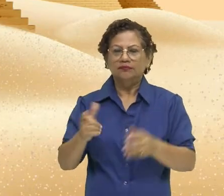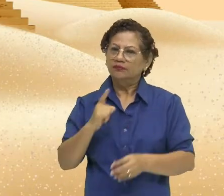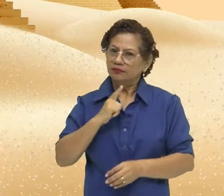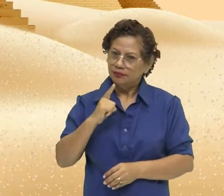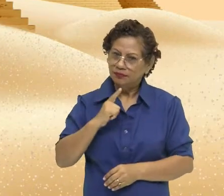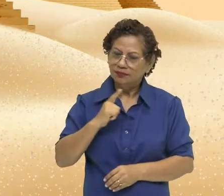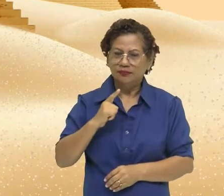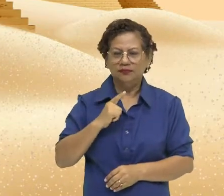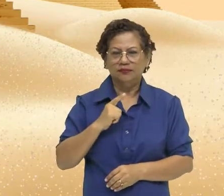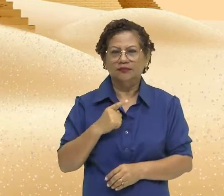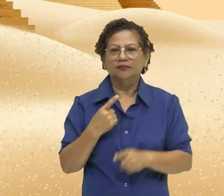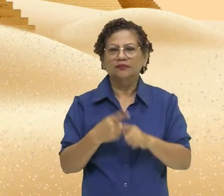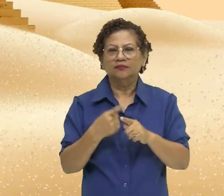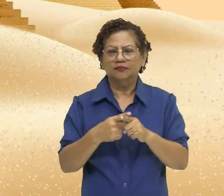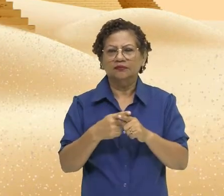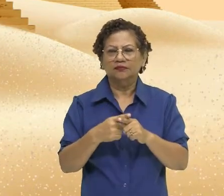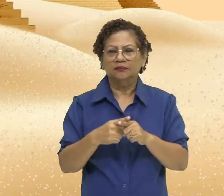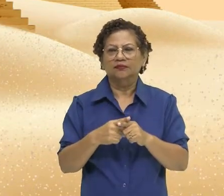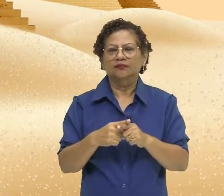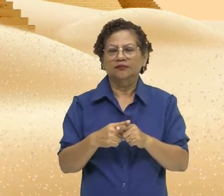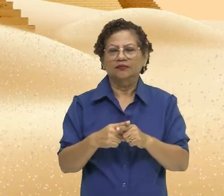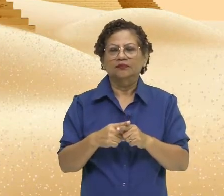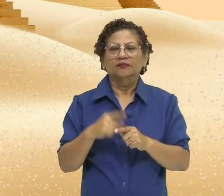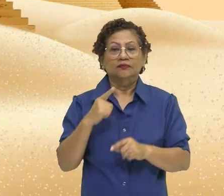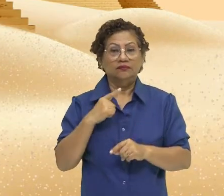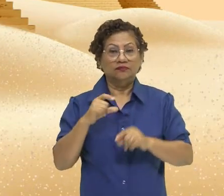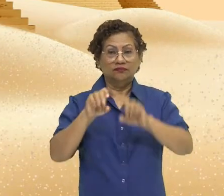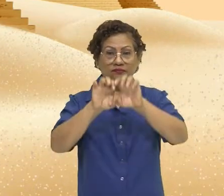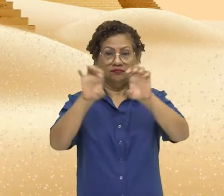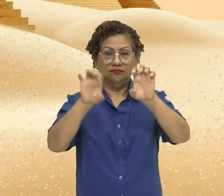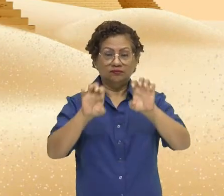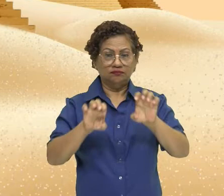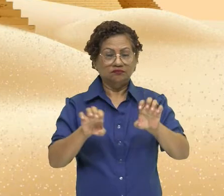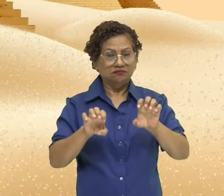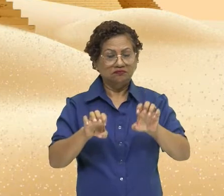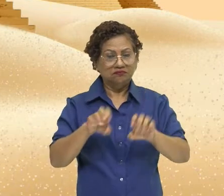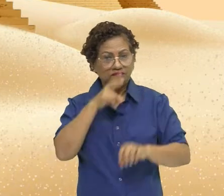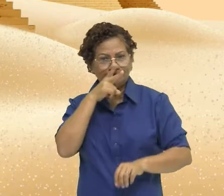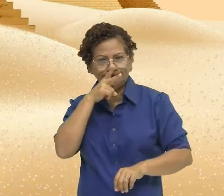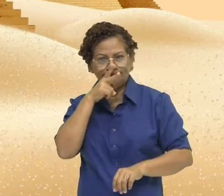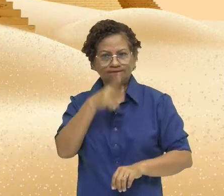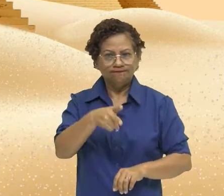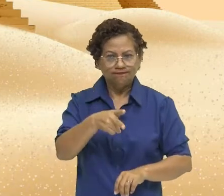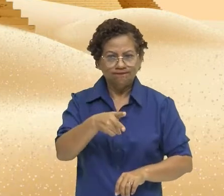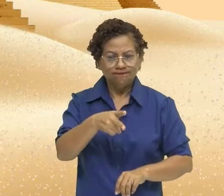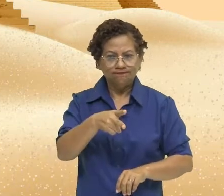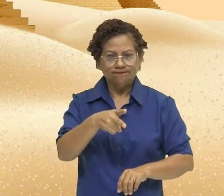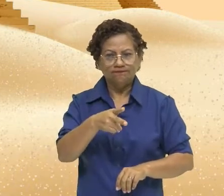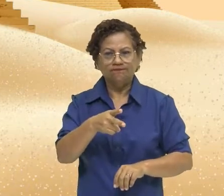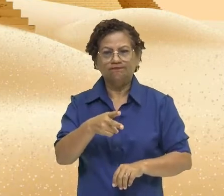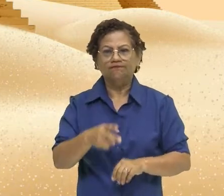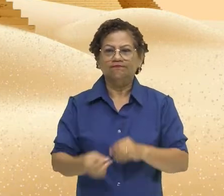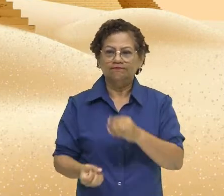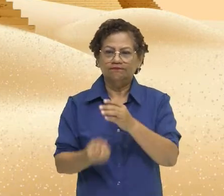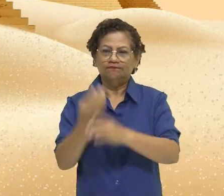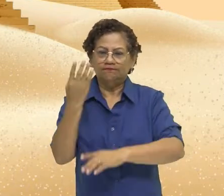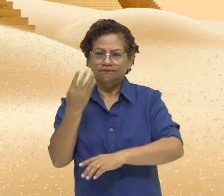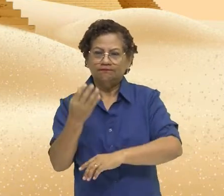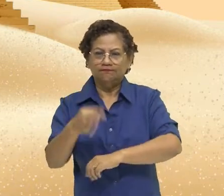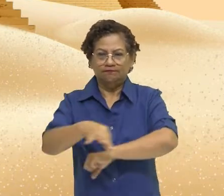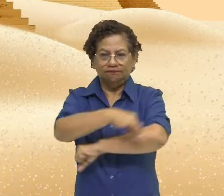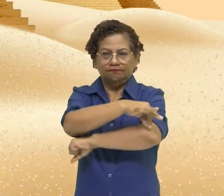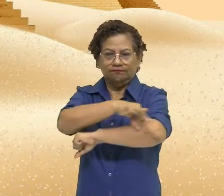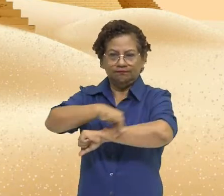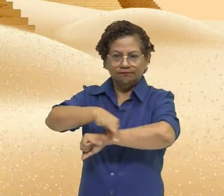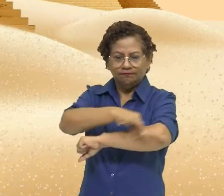porque elas foram estruturadas para isso. Uma característica da arquitetura egípcia foi exatamente essa, fazer